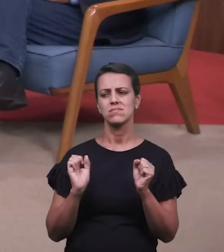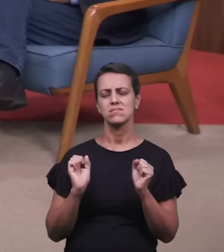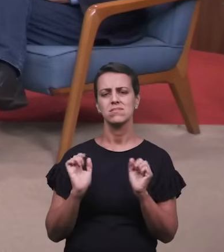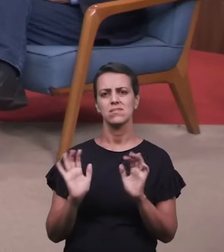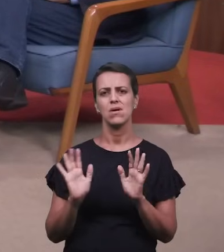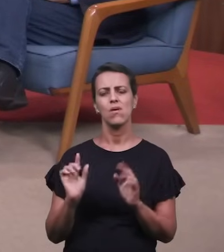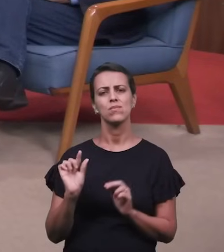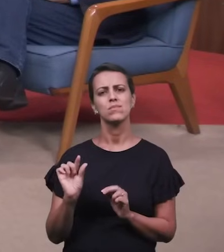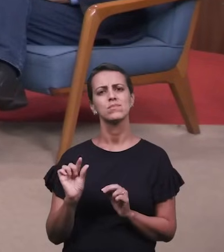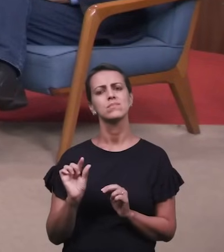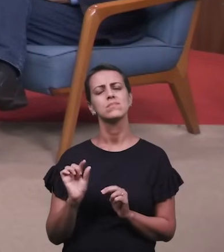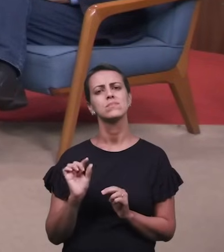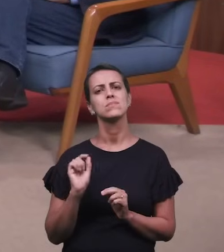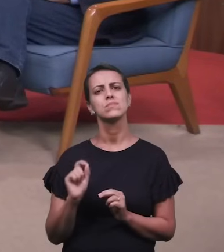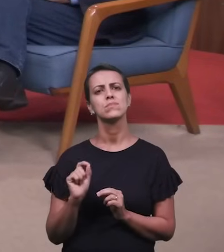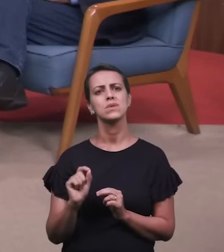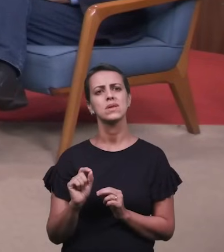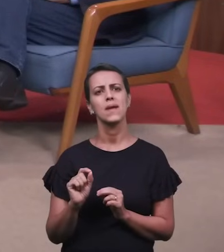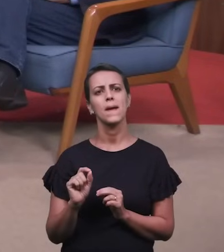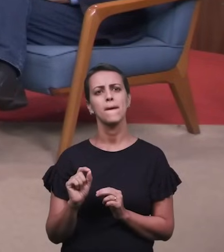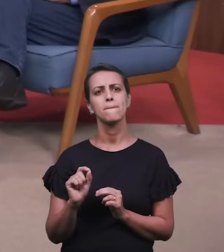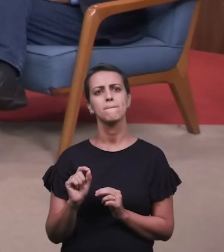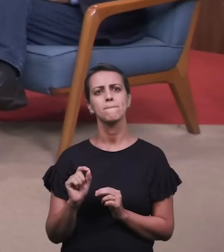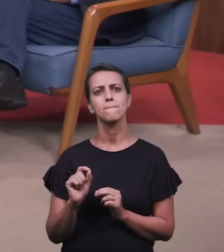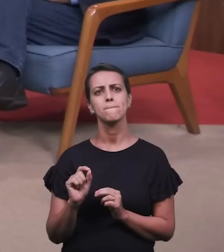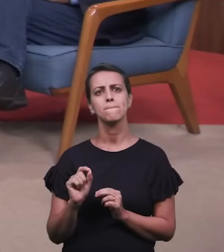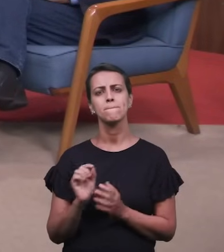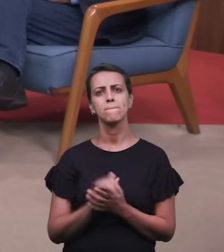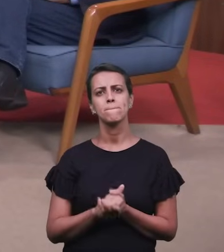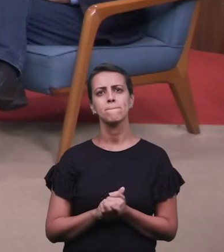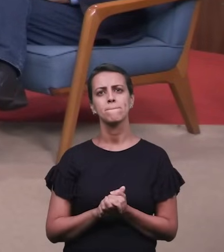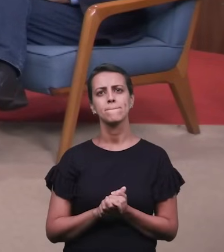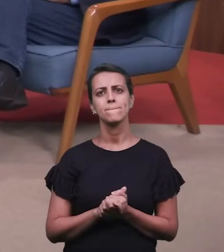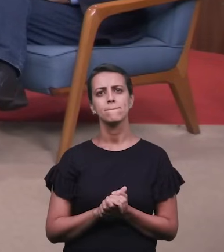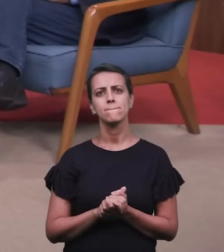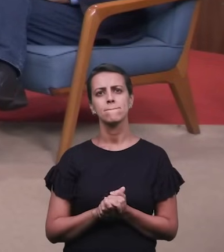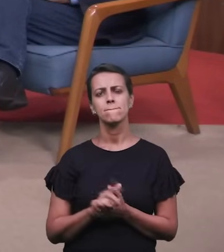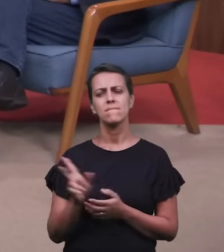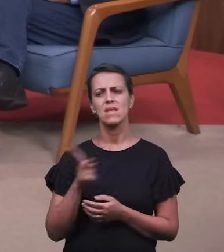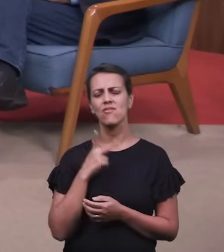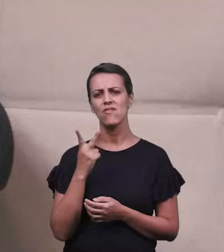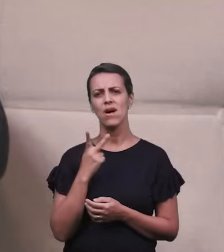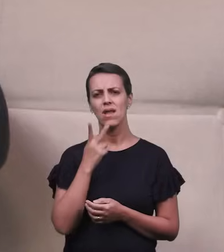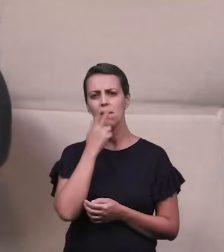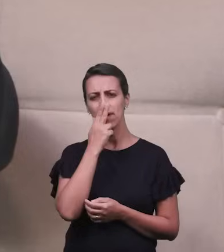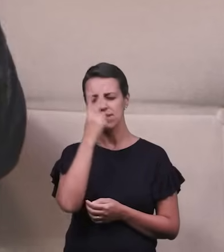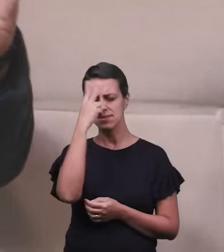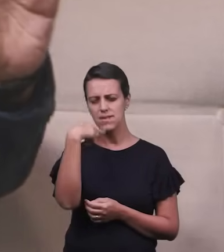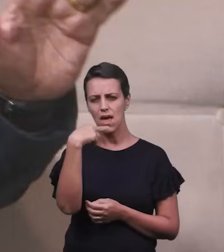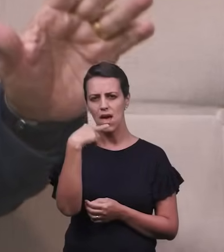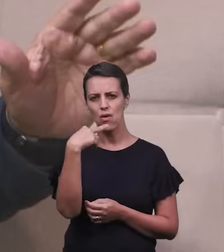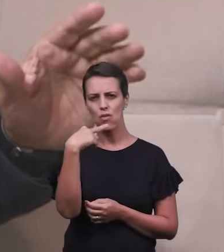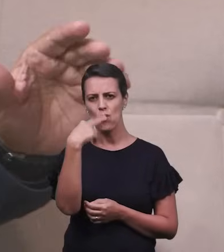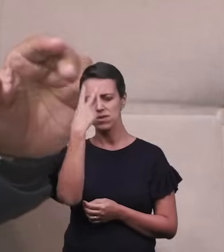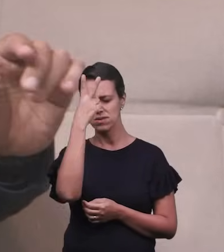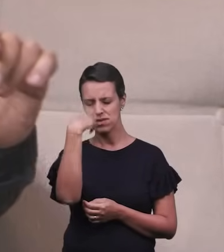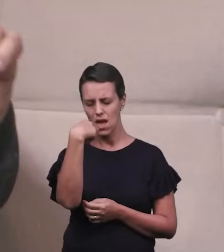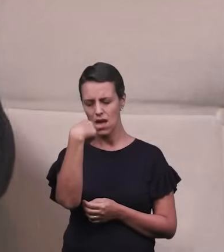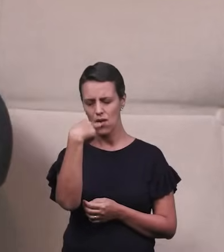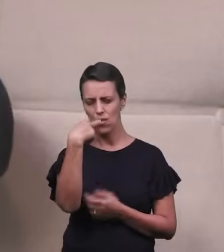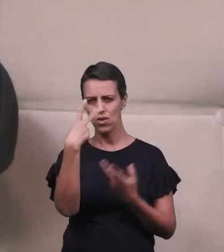tempo já está. Porque você fala de cegueira, é a falta da